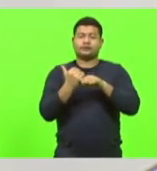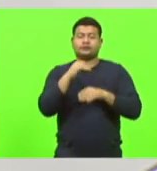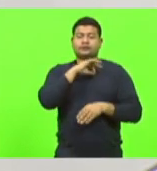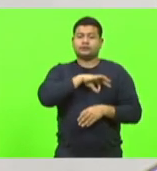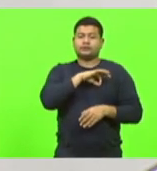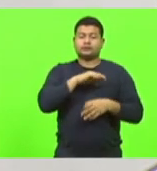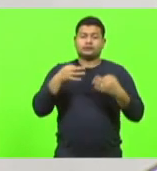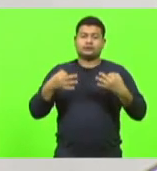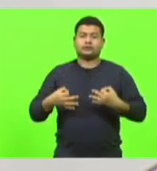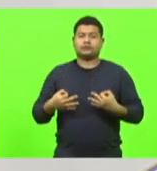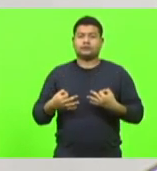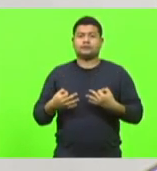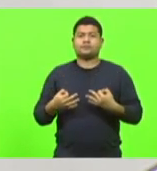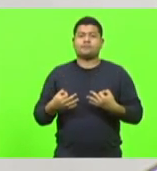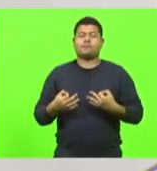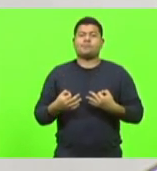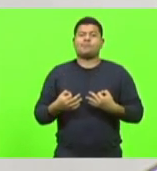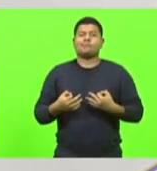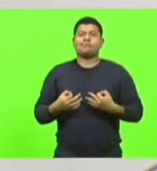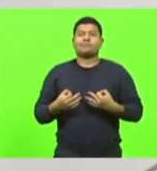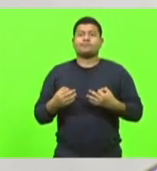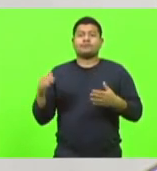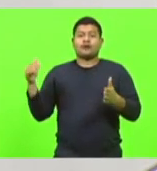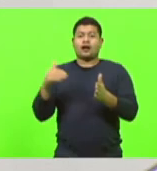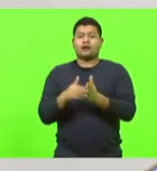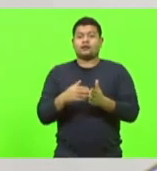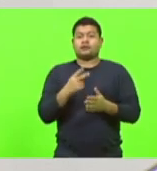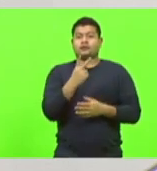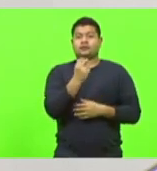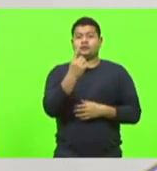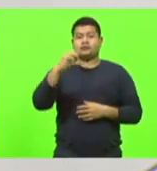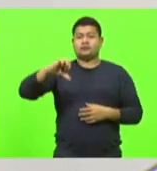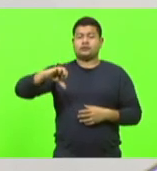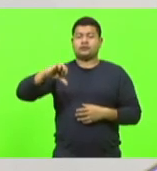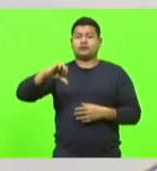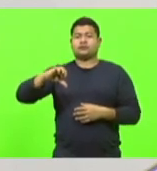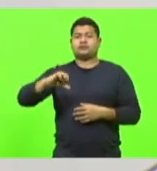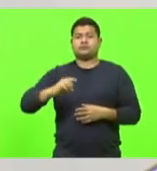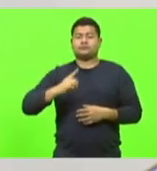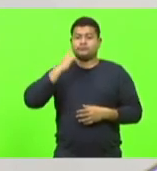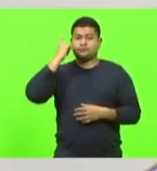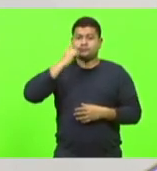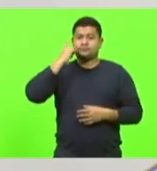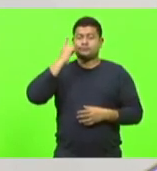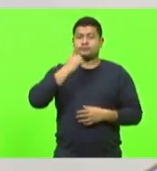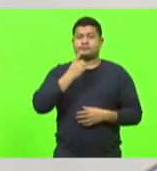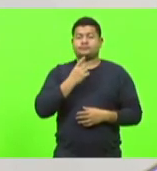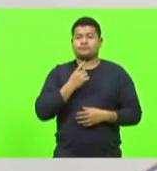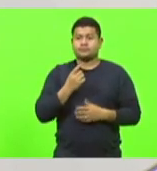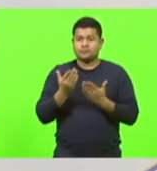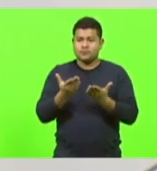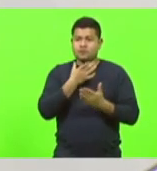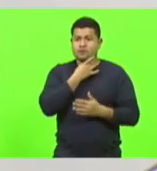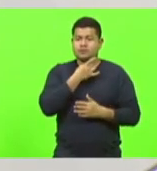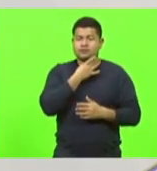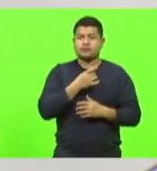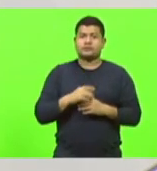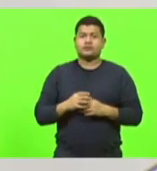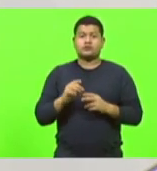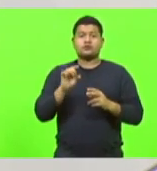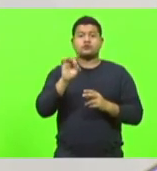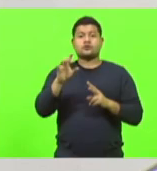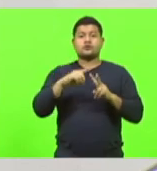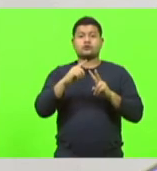para as forças segurança até 2019 Deputado cobalchini no é só dois de